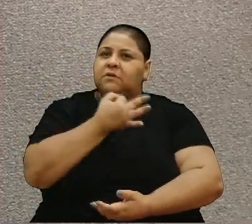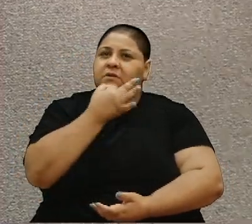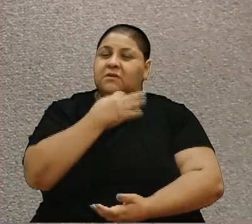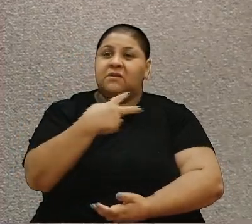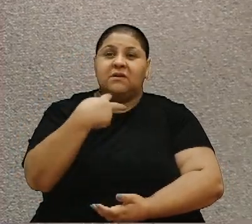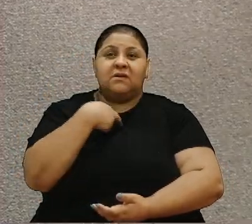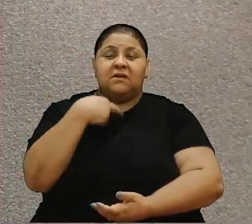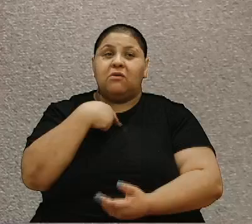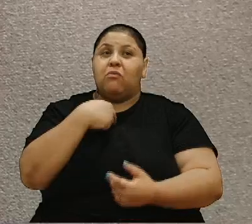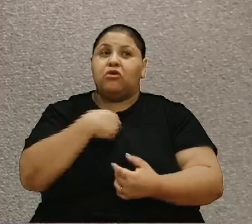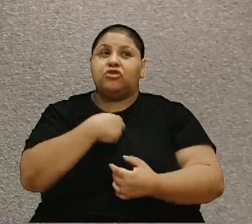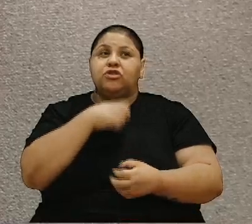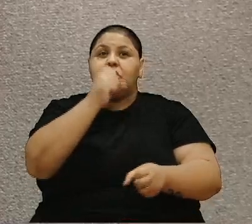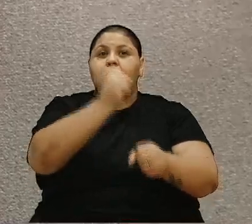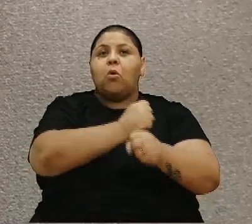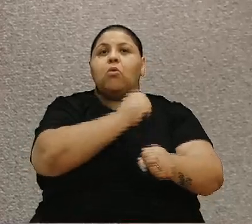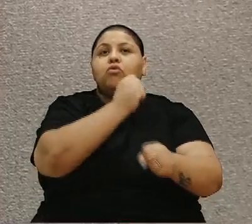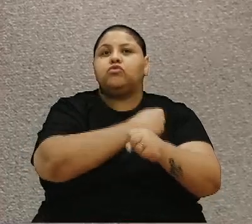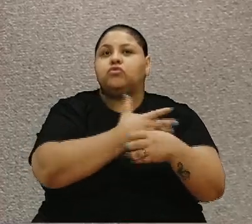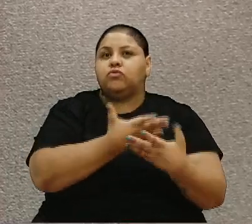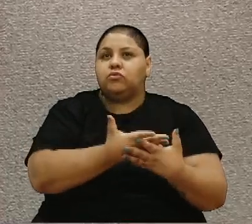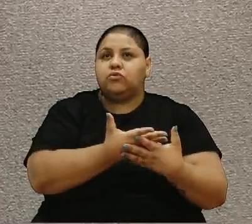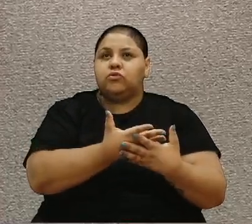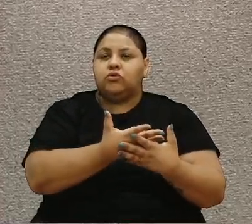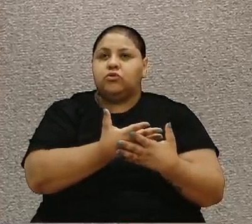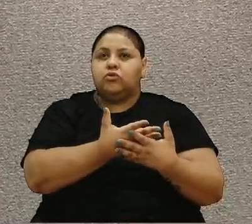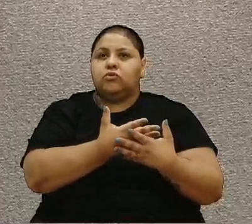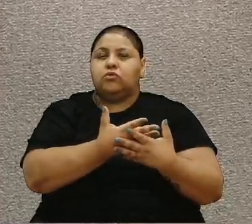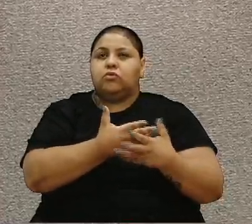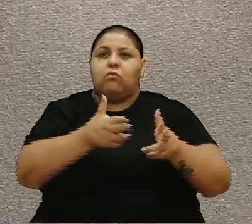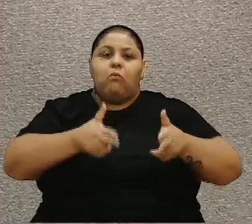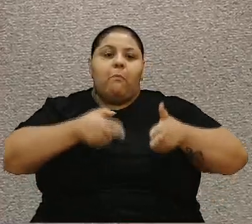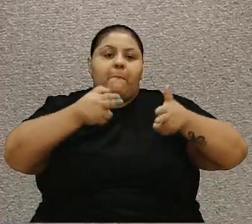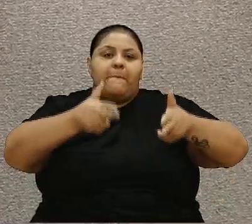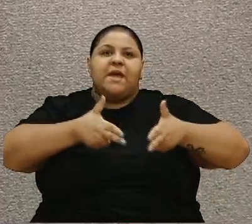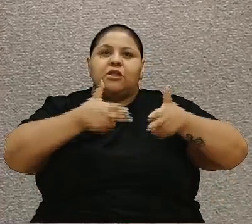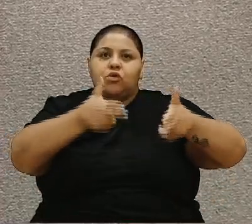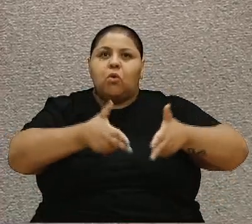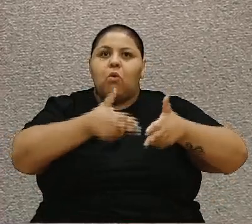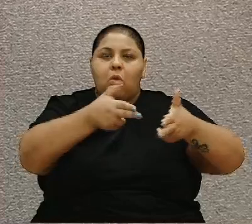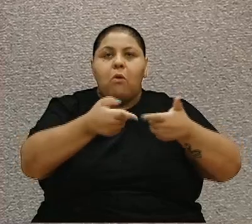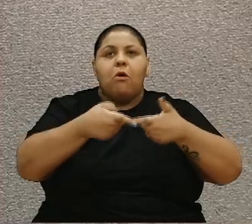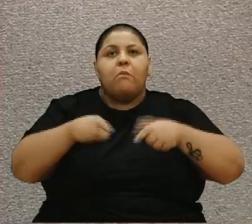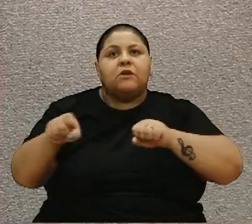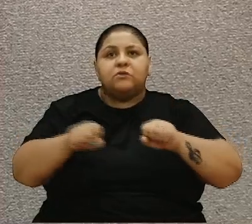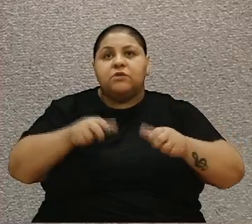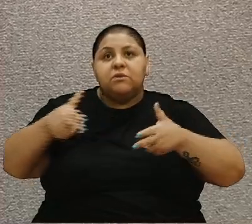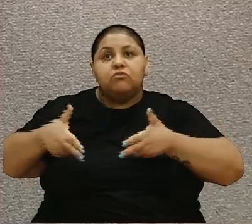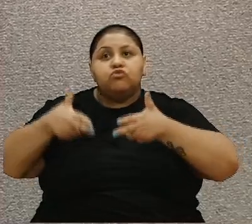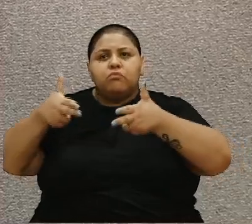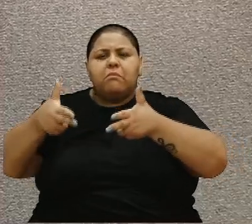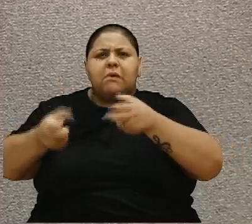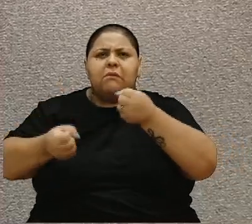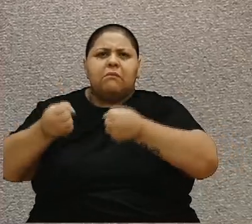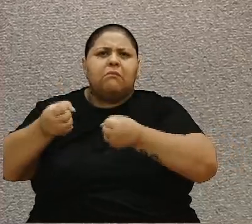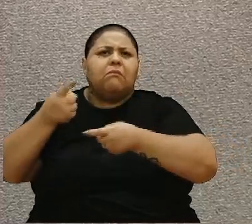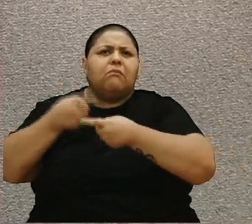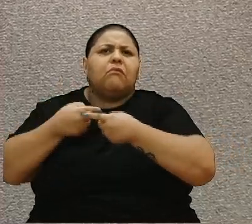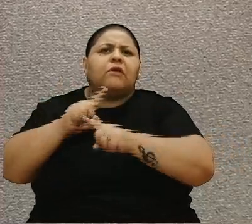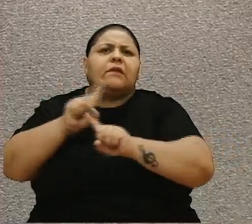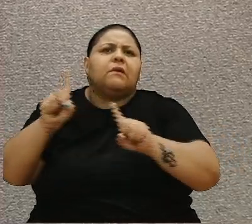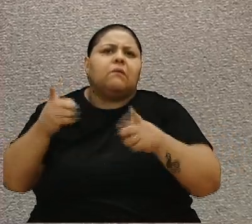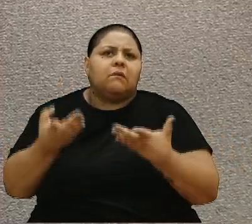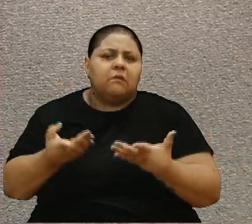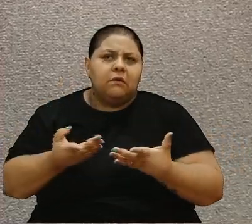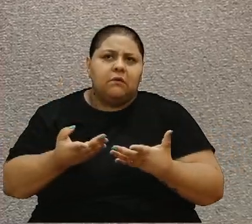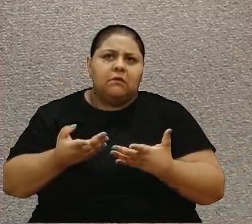pode construir um metrô, mas podemos ter um metrô sobre rodas. Por que não?